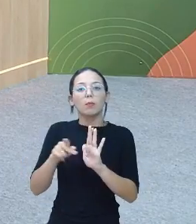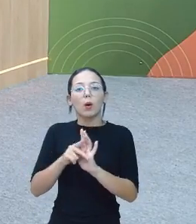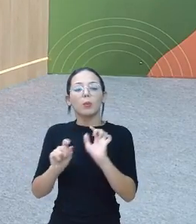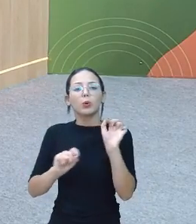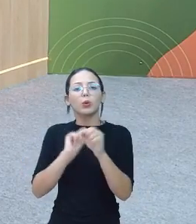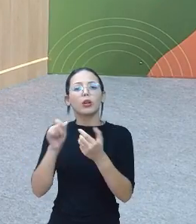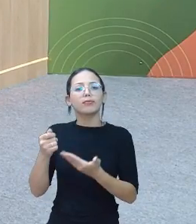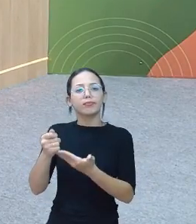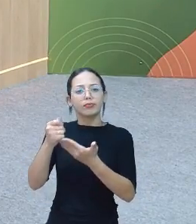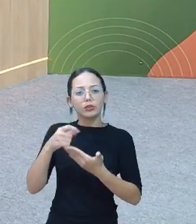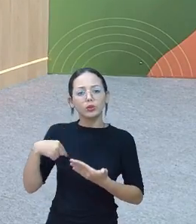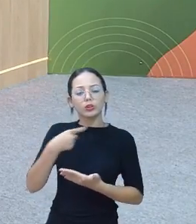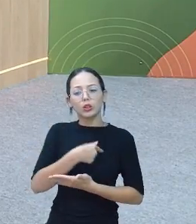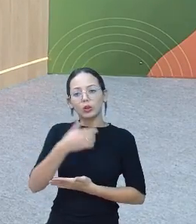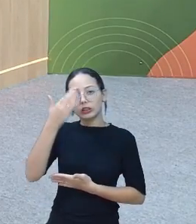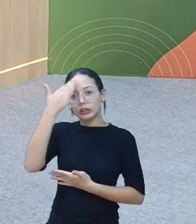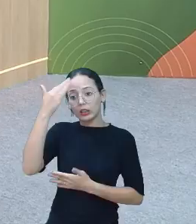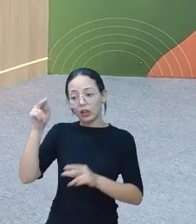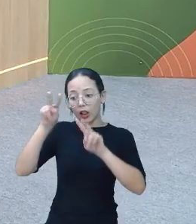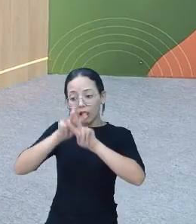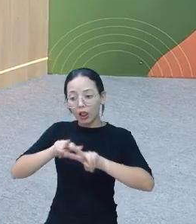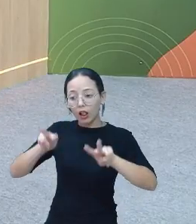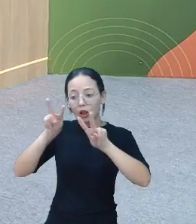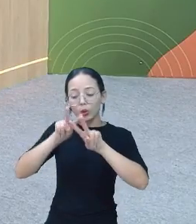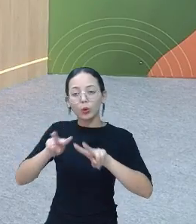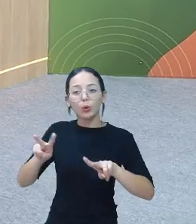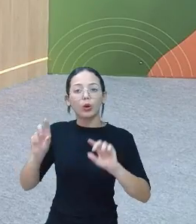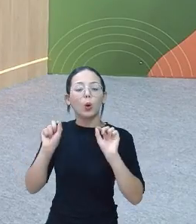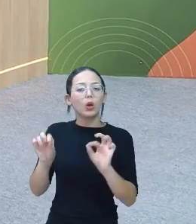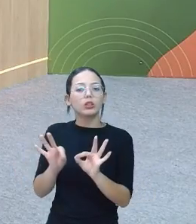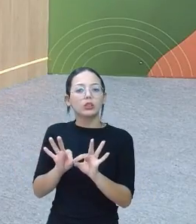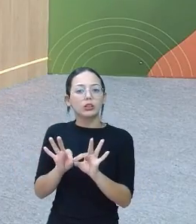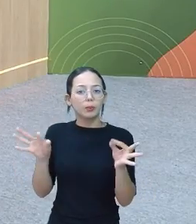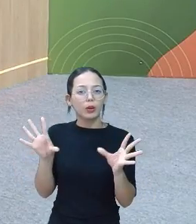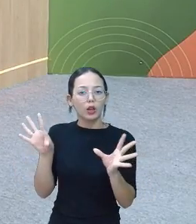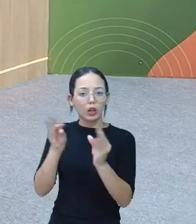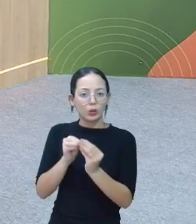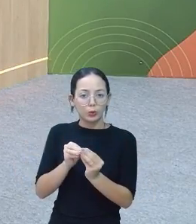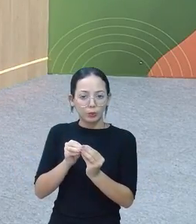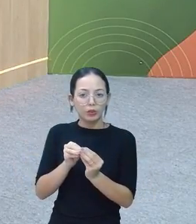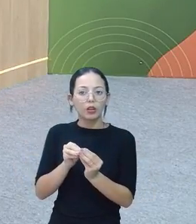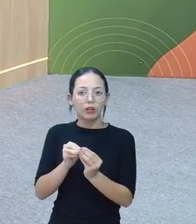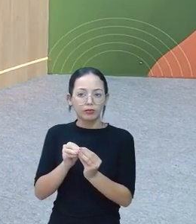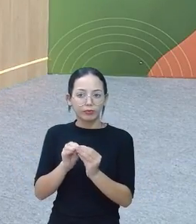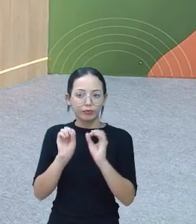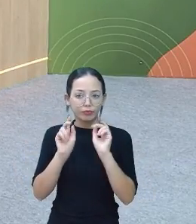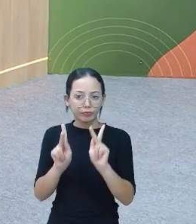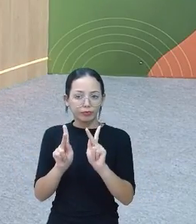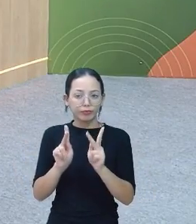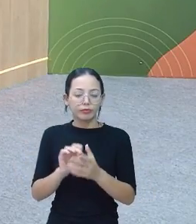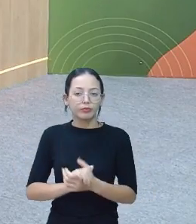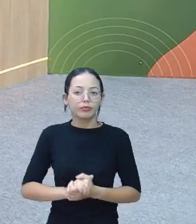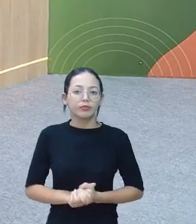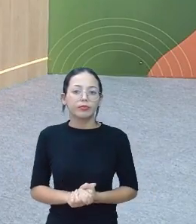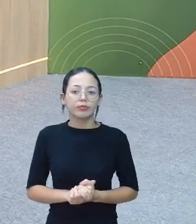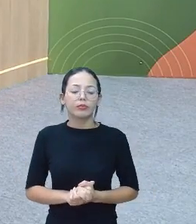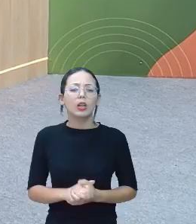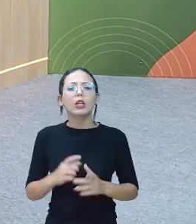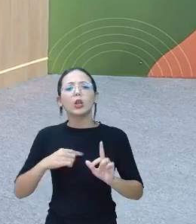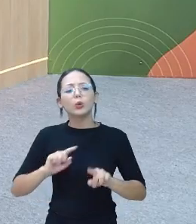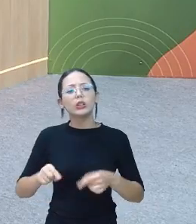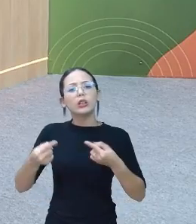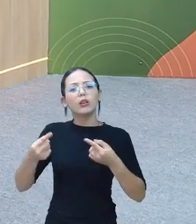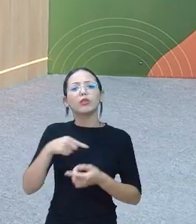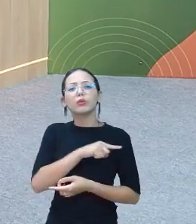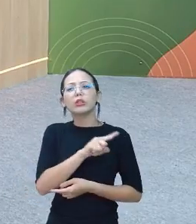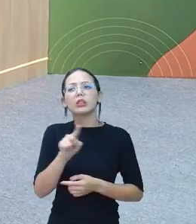eles ajudam a você a fazer uma leitura de maneira mais simplificada, de maneira mais objetiva, tá certo? E eu desafio